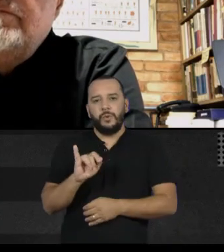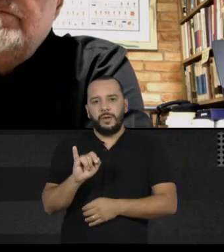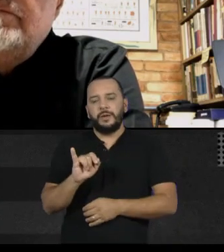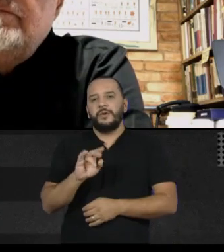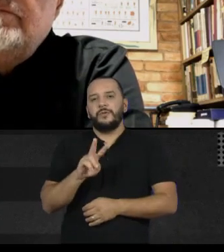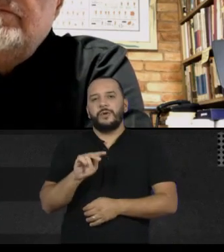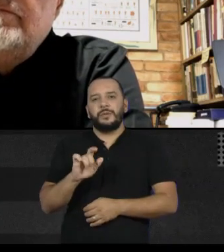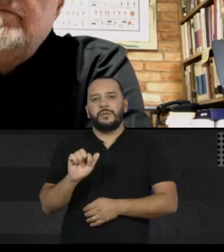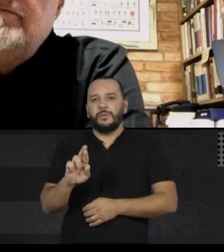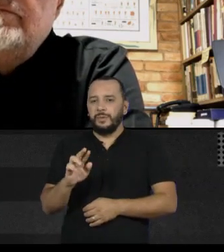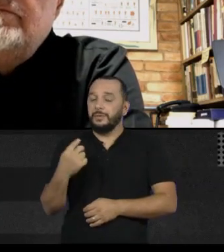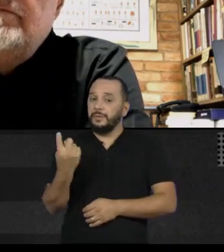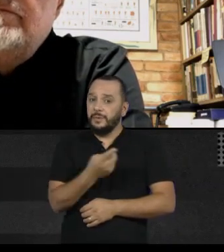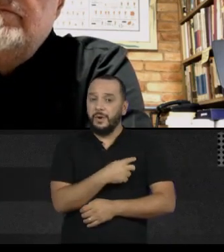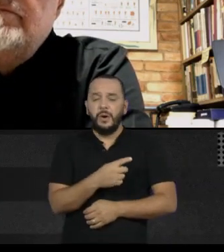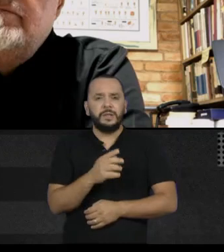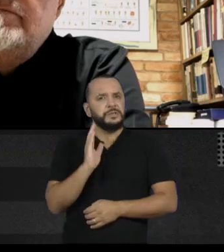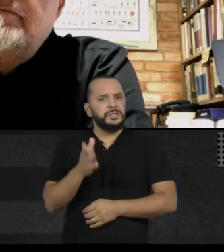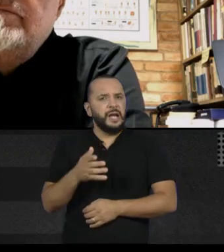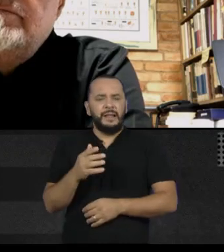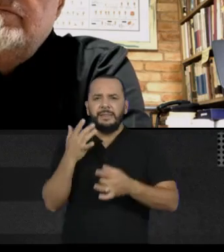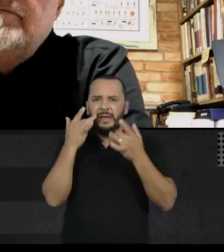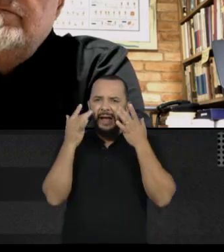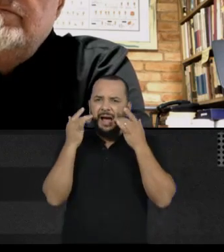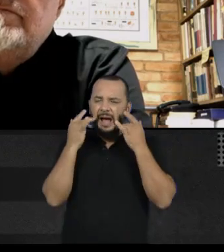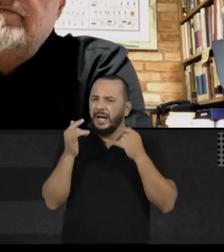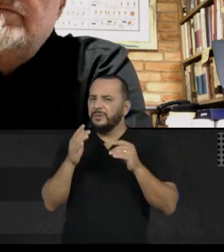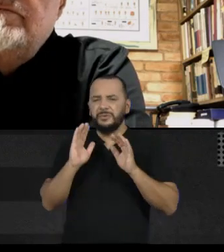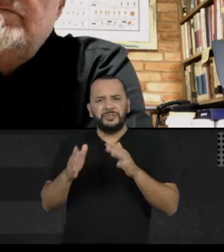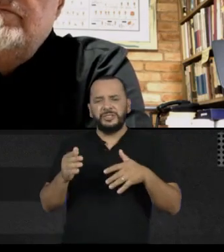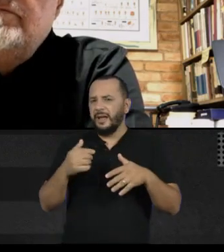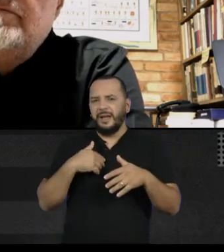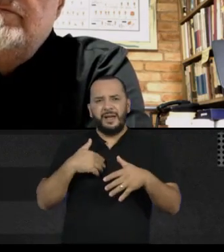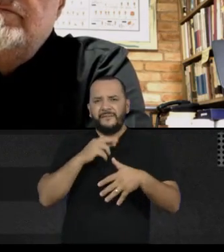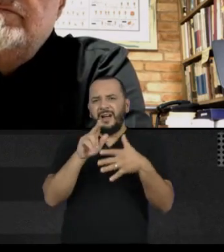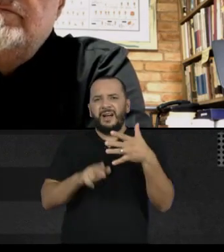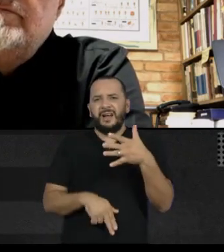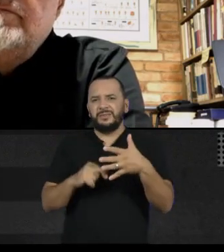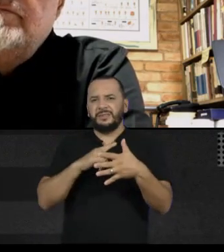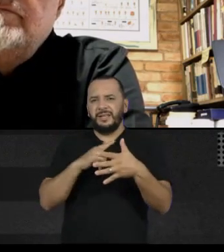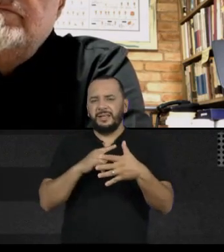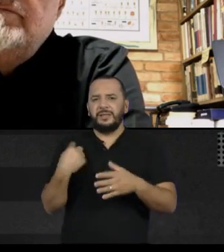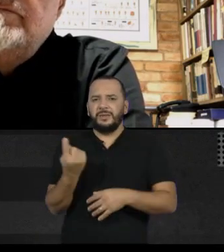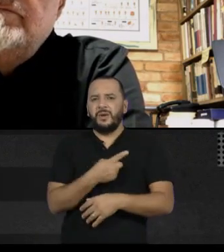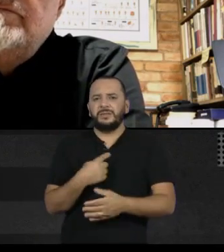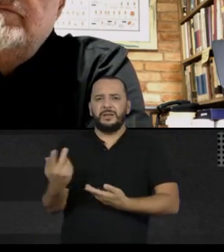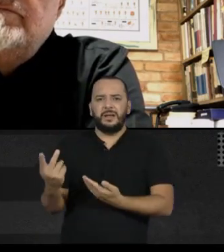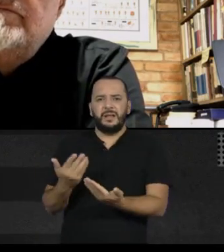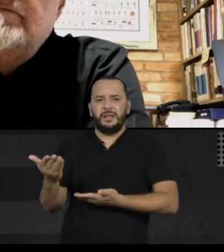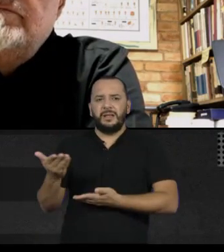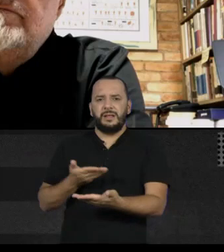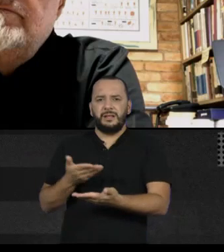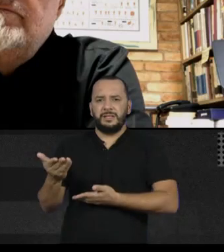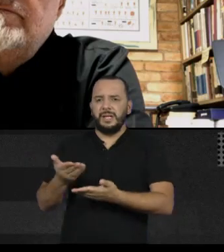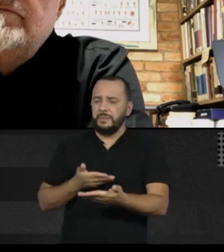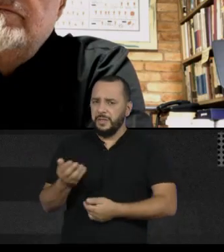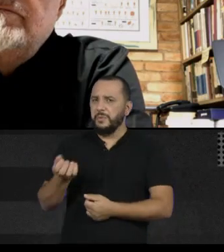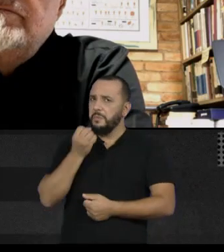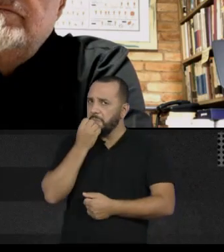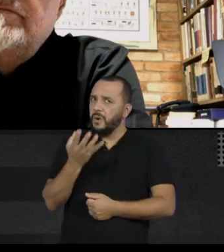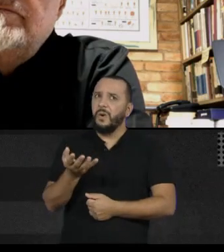era diretor do CPT, e a gente montou os Velhos Marinheiros, e daí a gente resolveu criar o grupo Boi